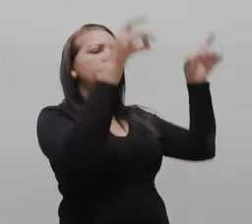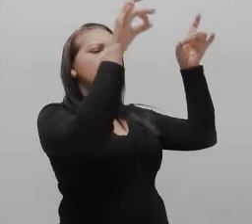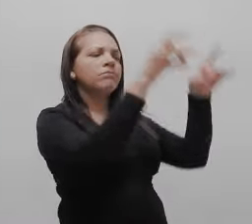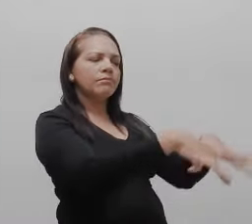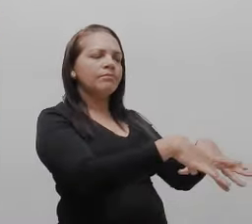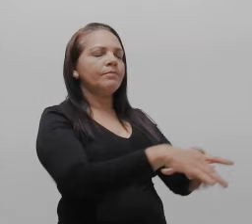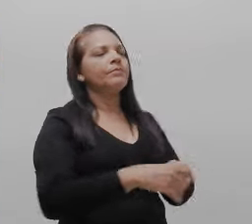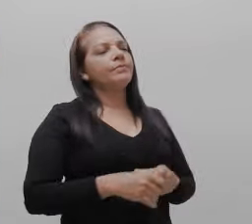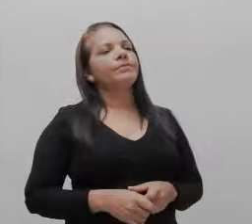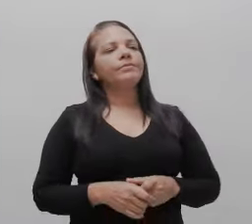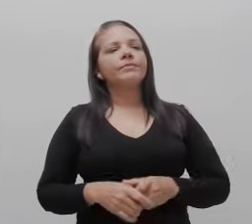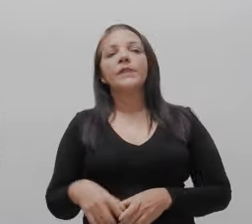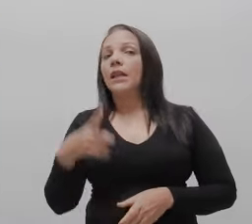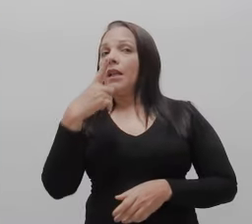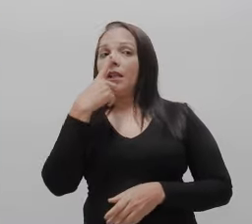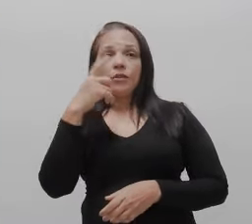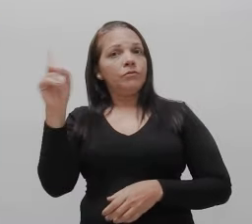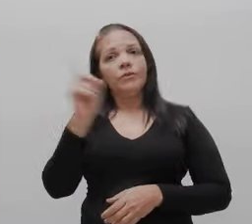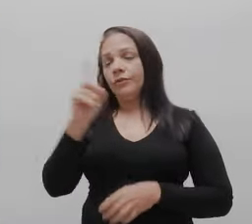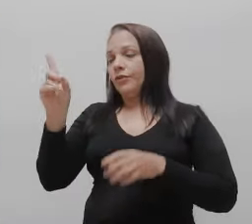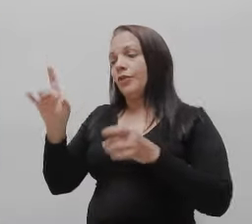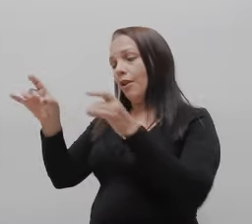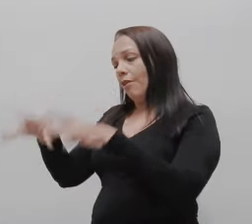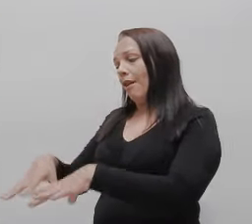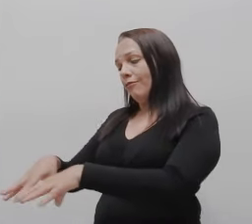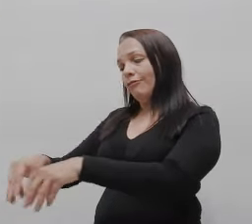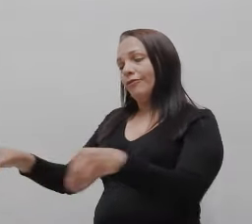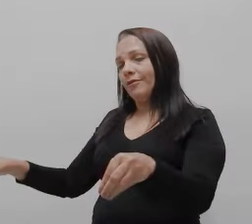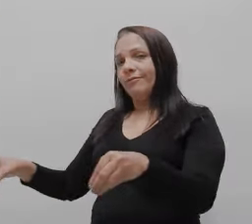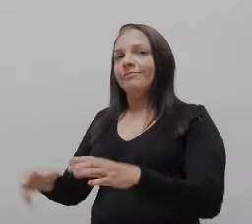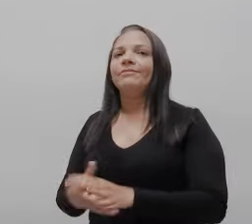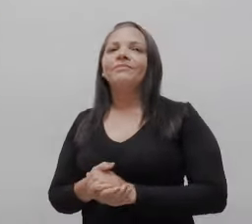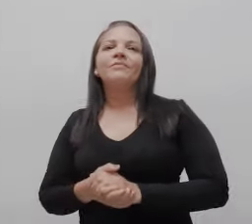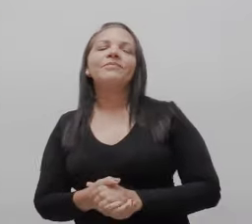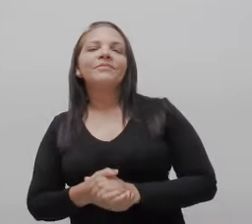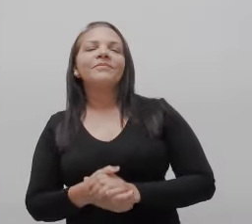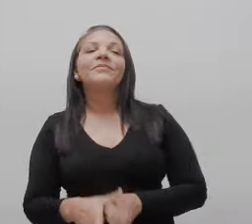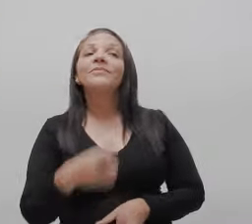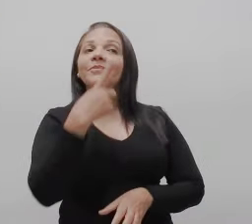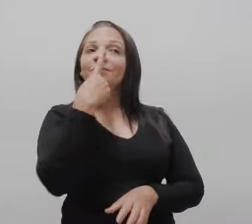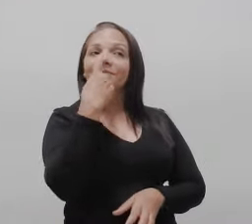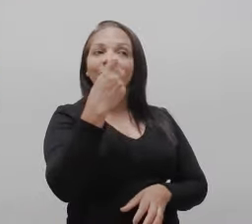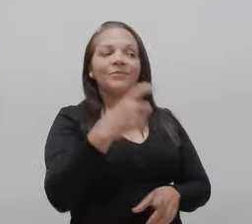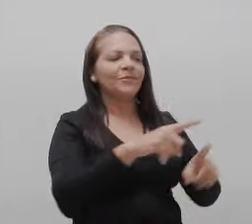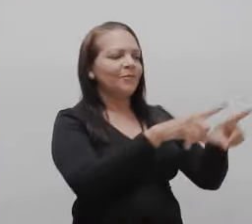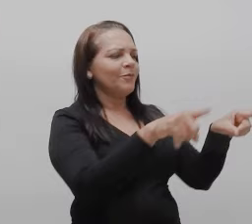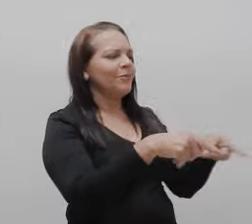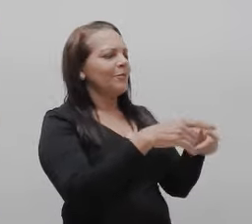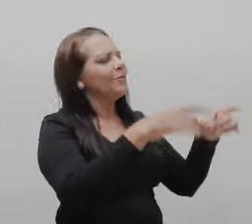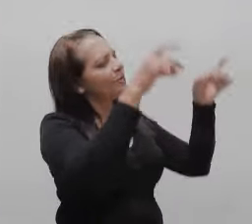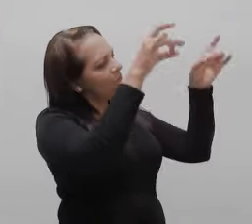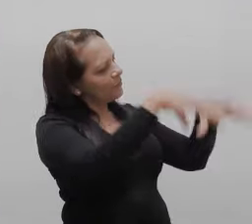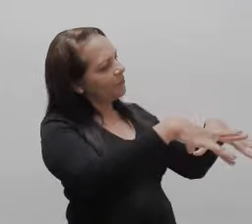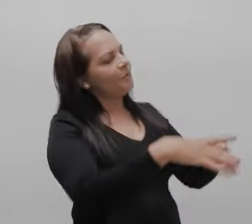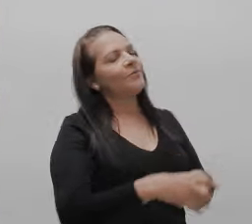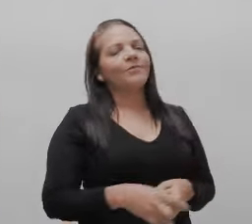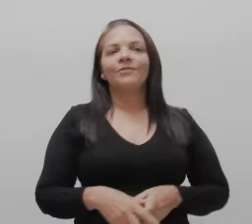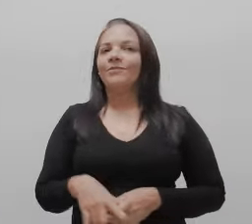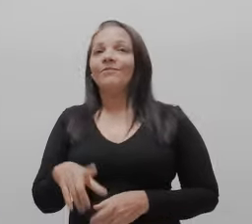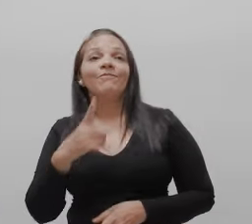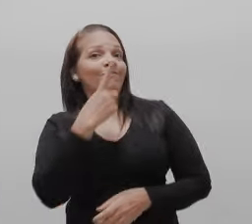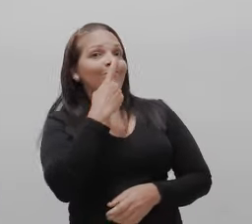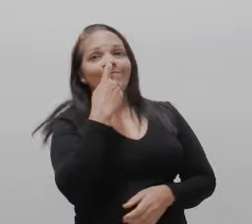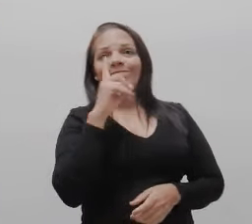Lixo se joga no lixo. Lixo não se joga no chão. Lixo se joga